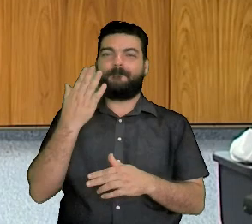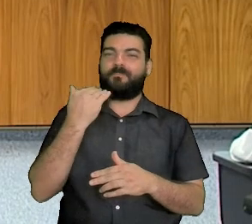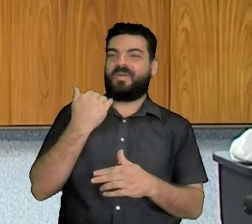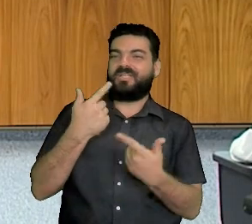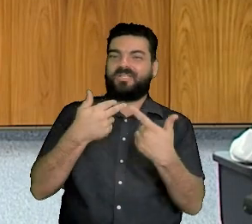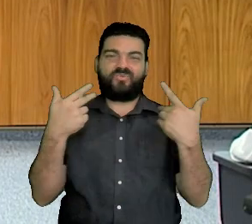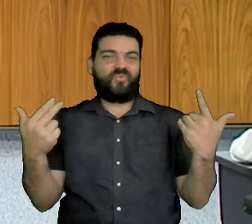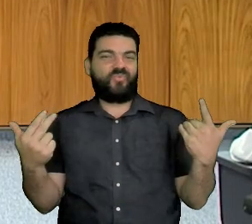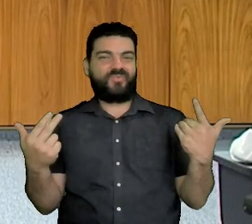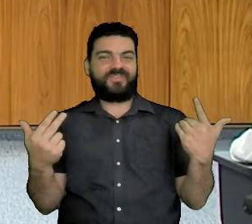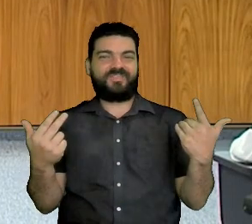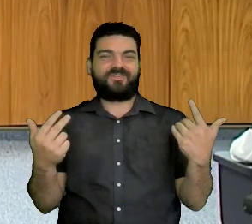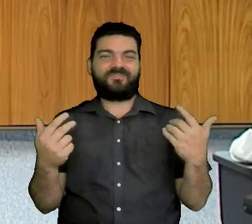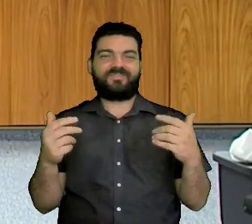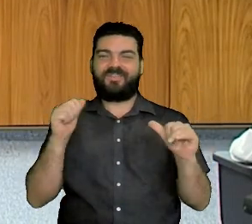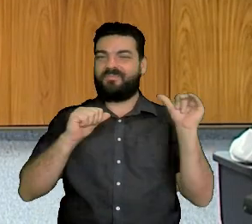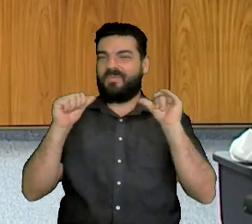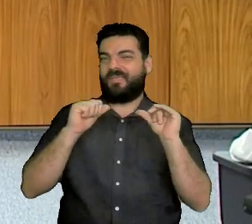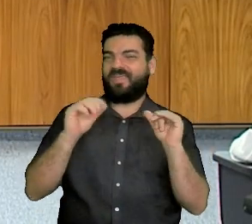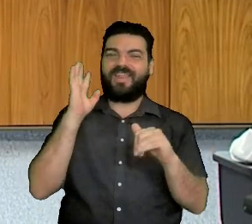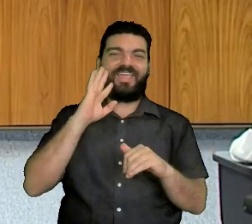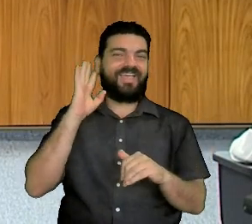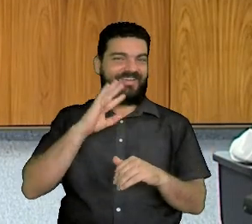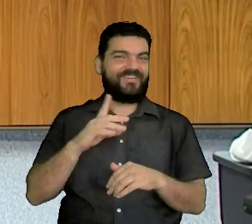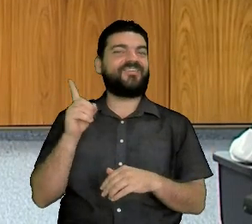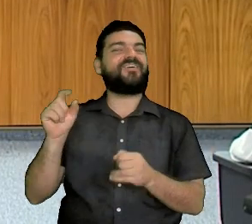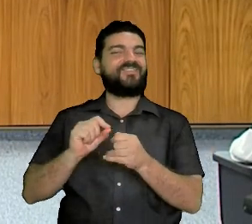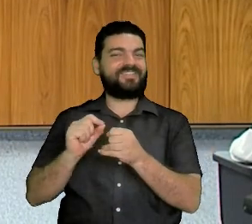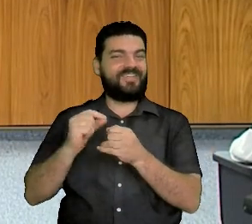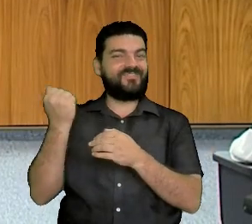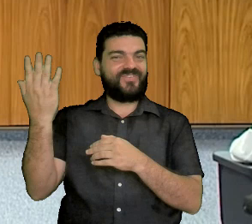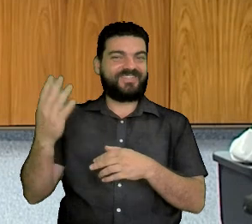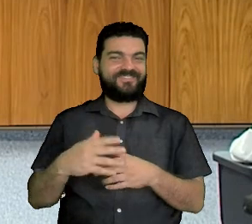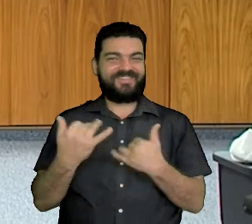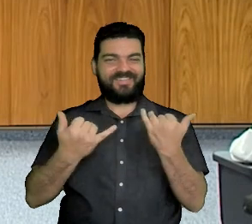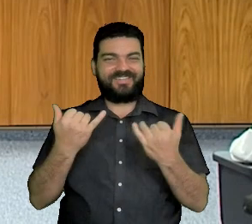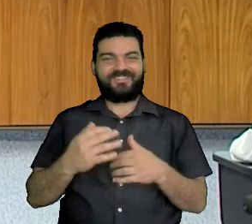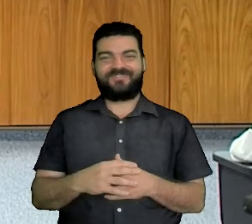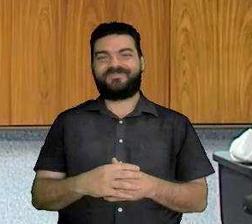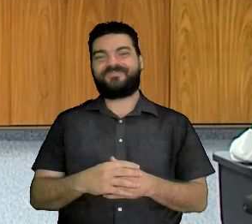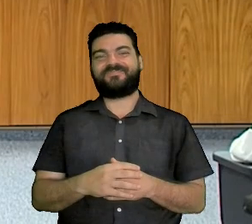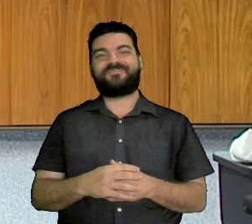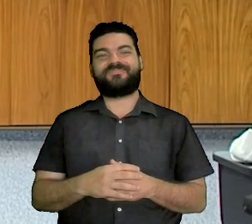uma festa, uma maravilha ali ao lado, na saída.